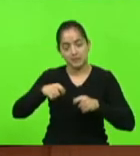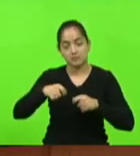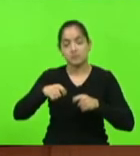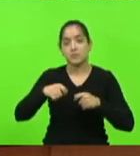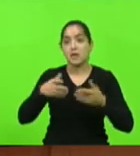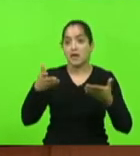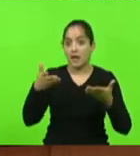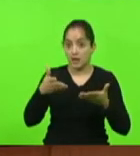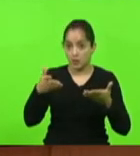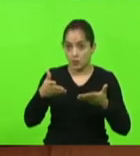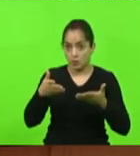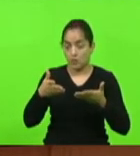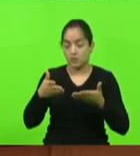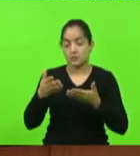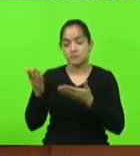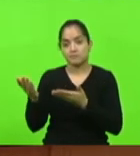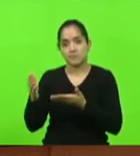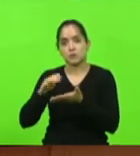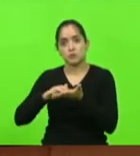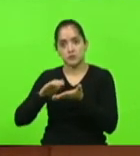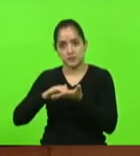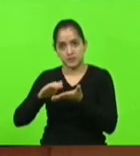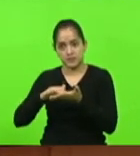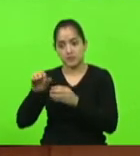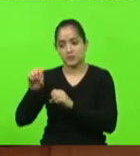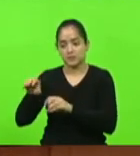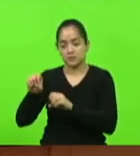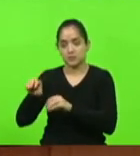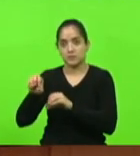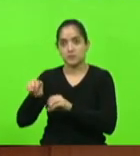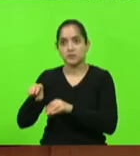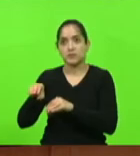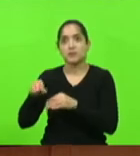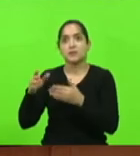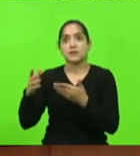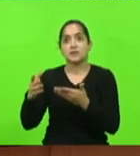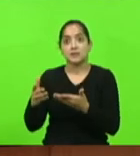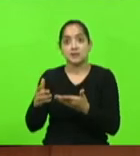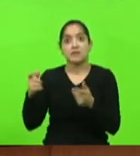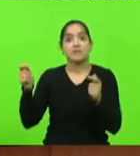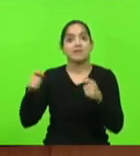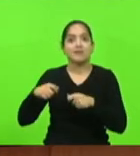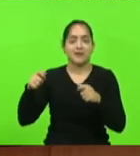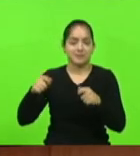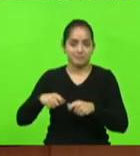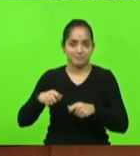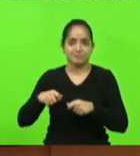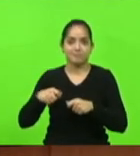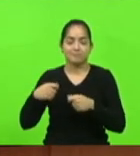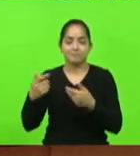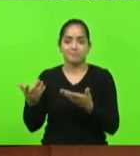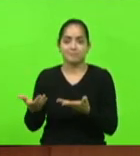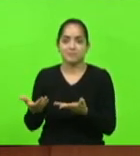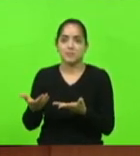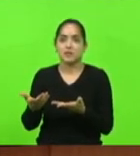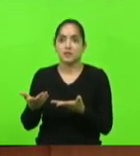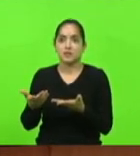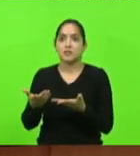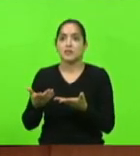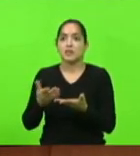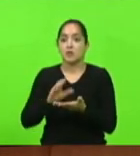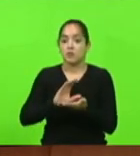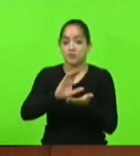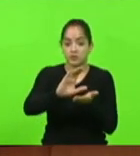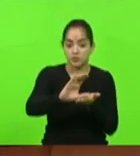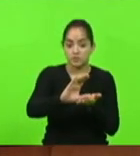do secretário da Educação atual, que vai poder fazer um grande investimento e um